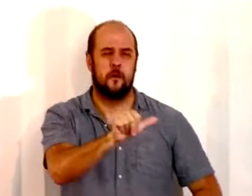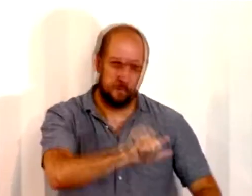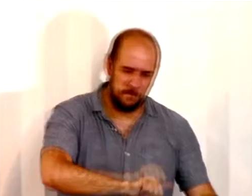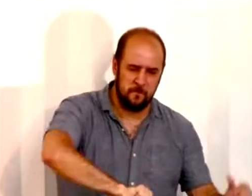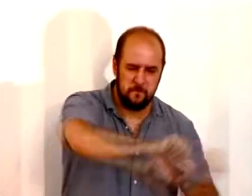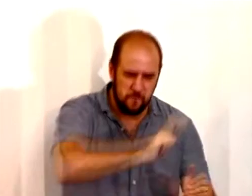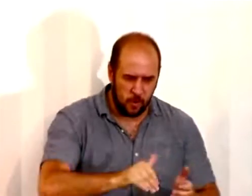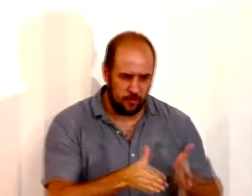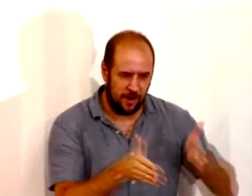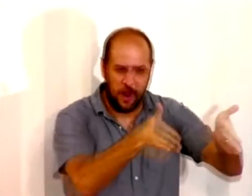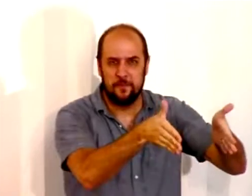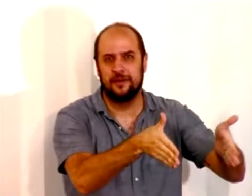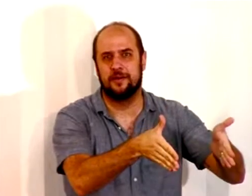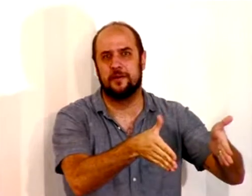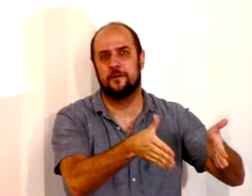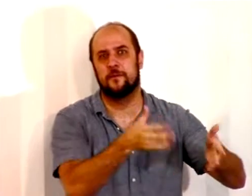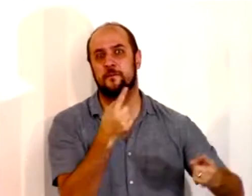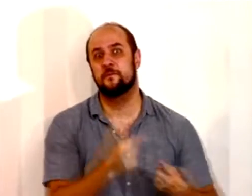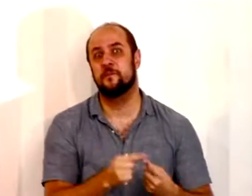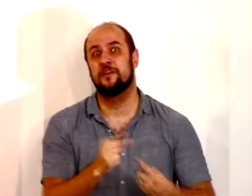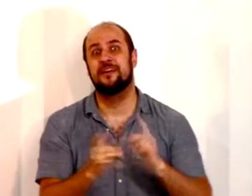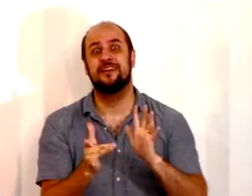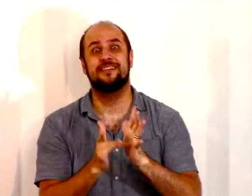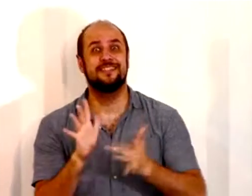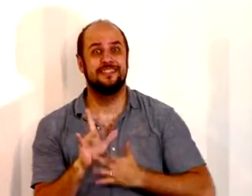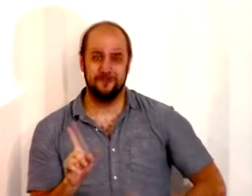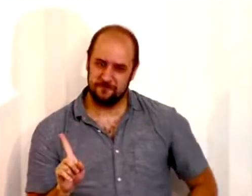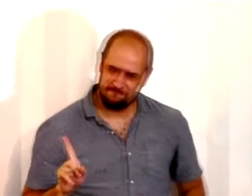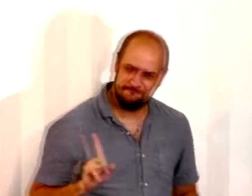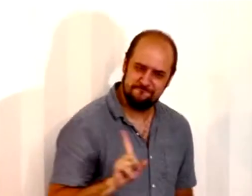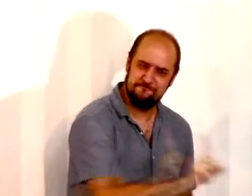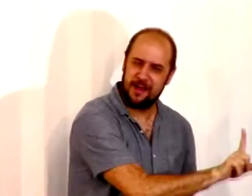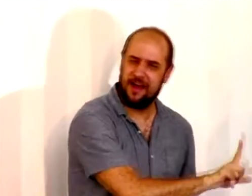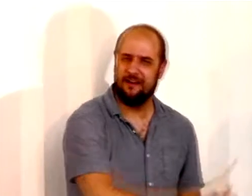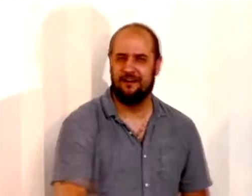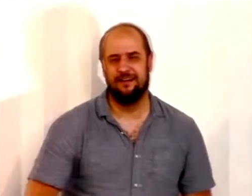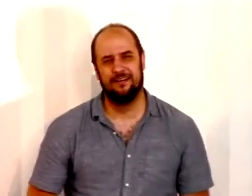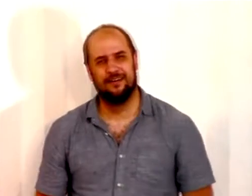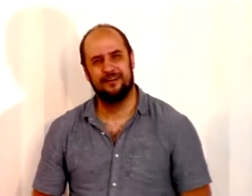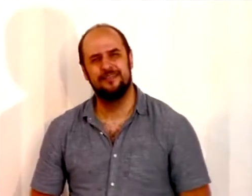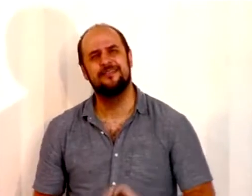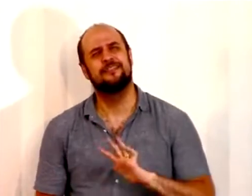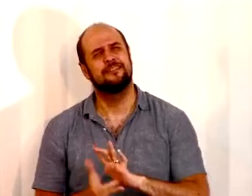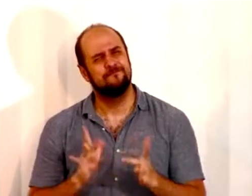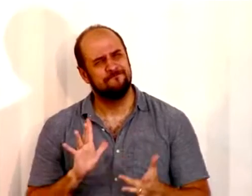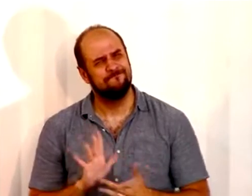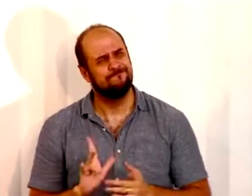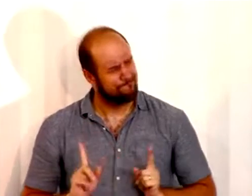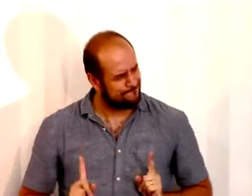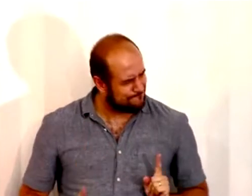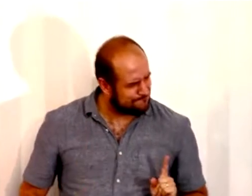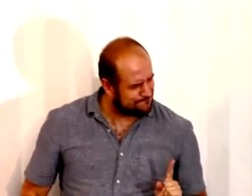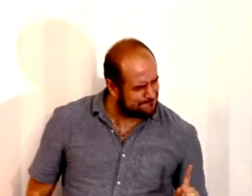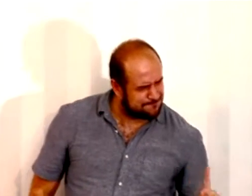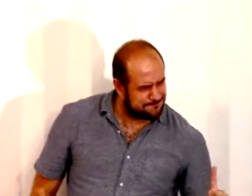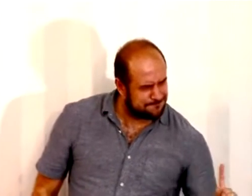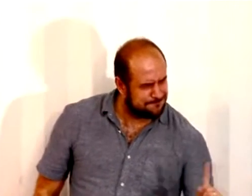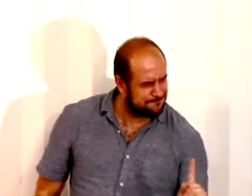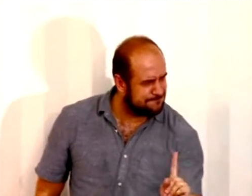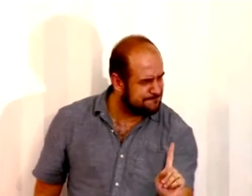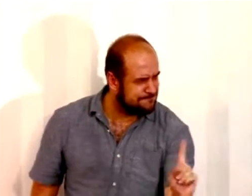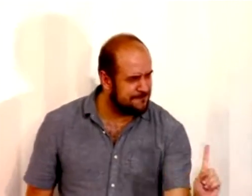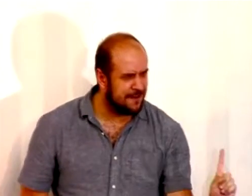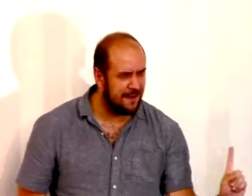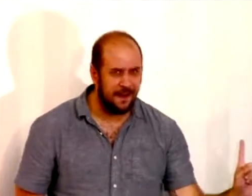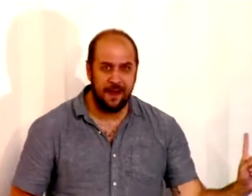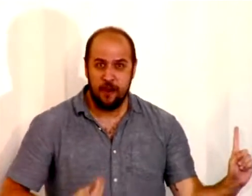o caminho do mar. Por quê? Porque Jesus vai passar por aquele lugar. Jesus, ele vai mudar aquele cenário, vidas